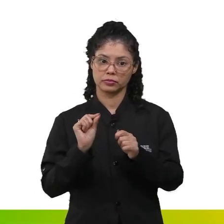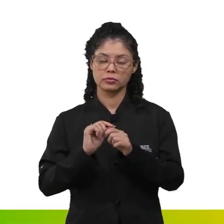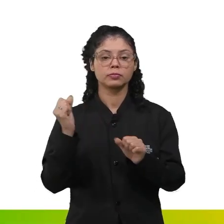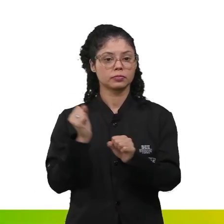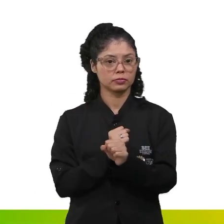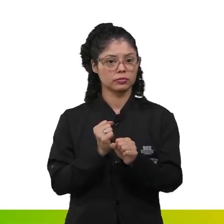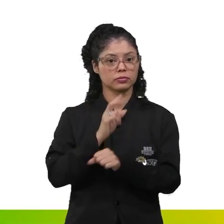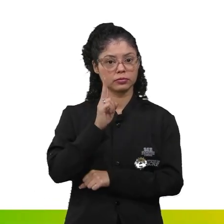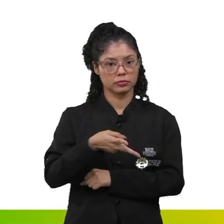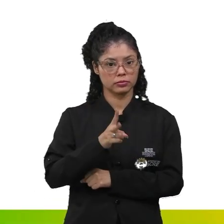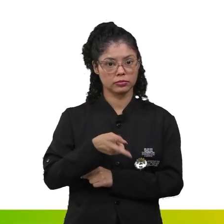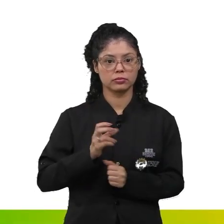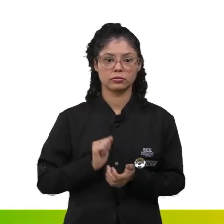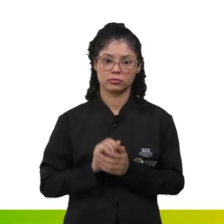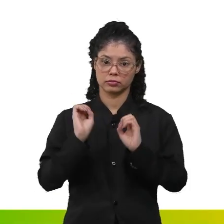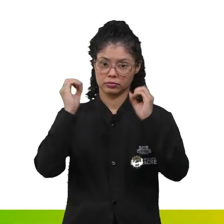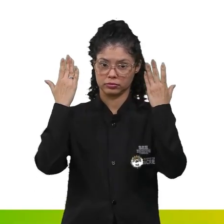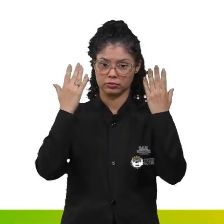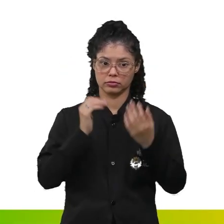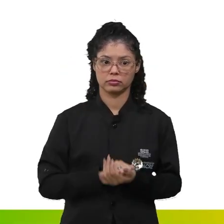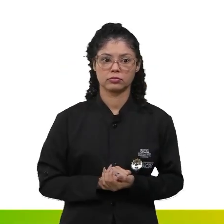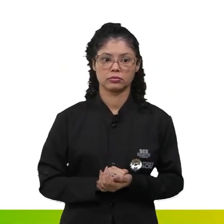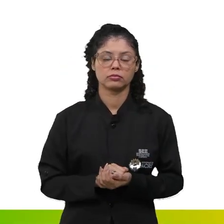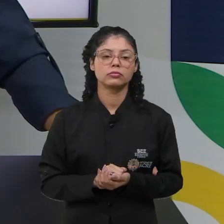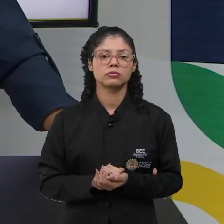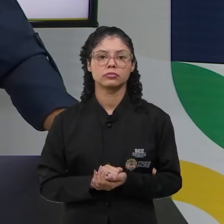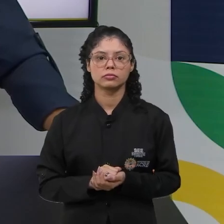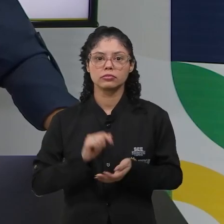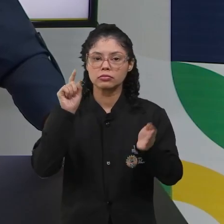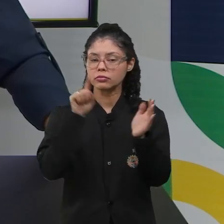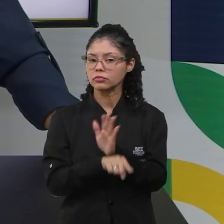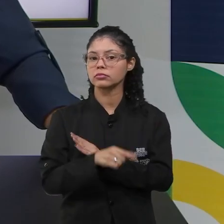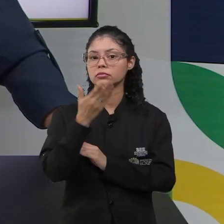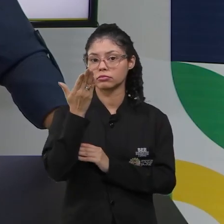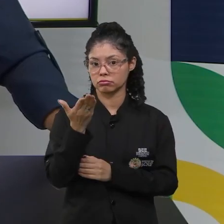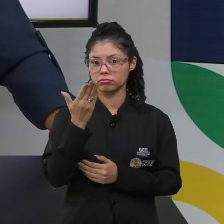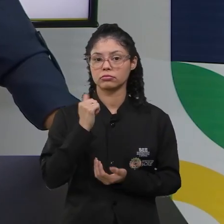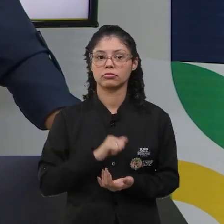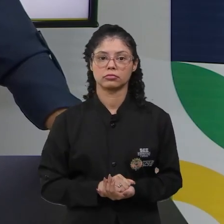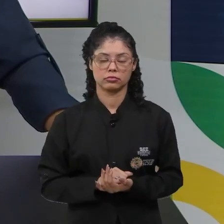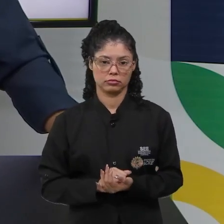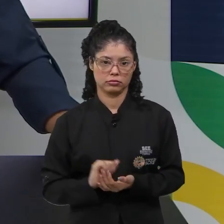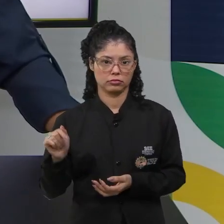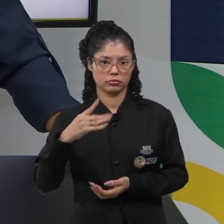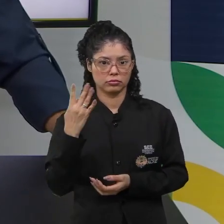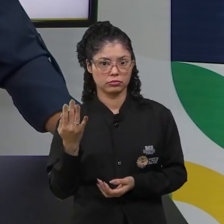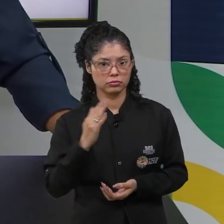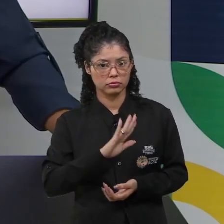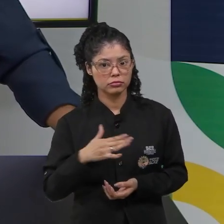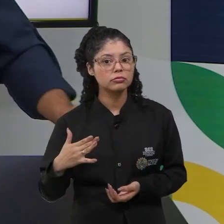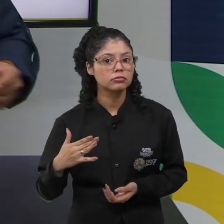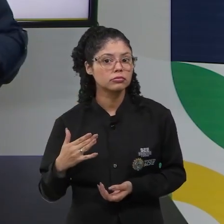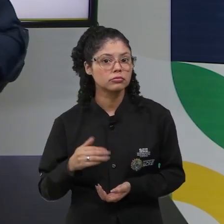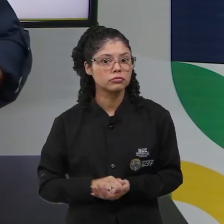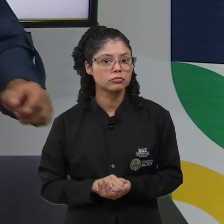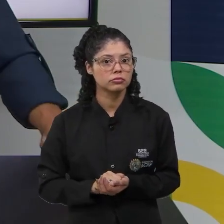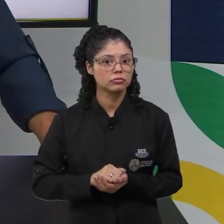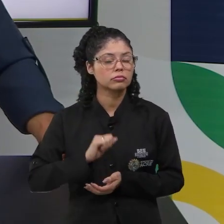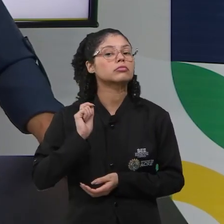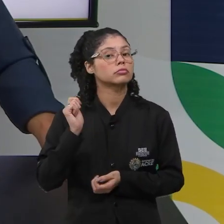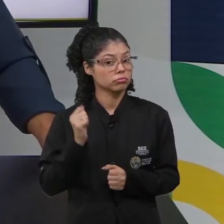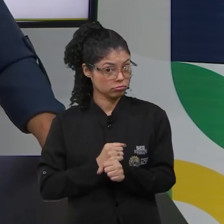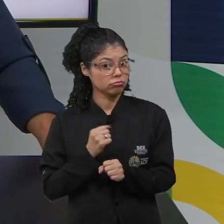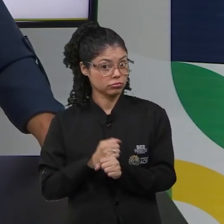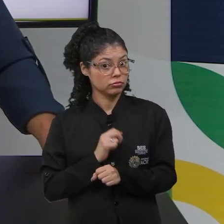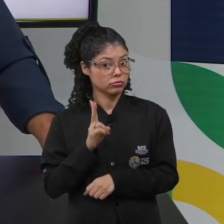Realização anual dos eventos e festejos. Pergunta que eu faço para você. De quanto em quanto tempo as Olimpíadas? As Olimpíadas são todos